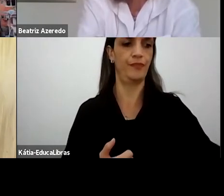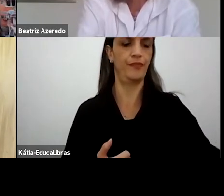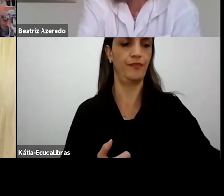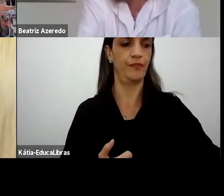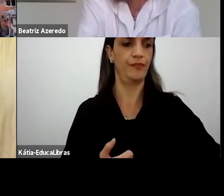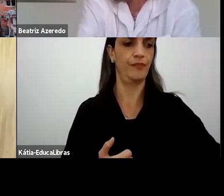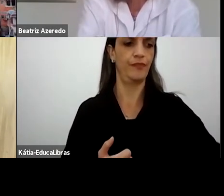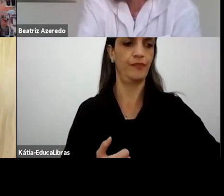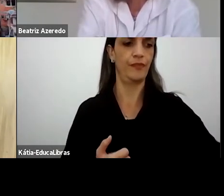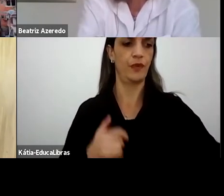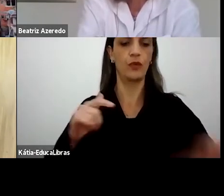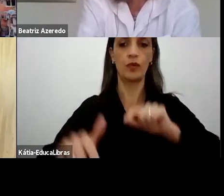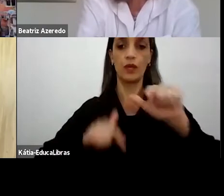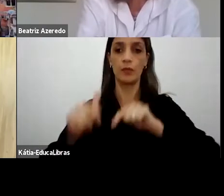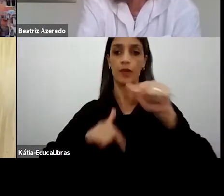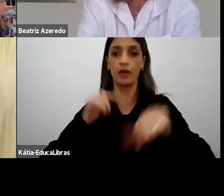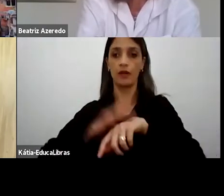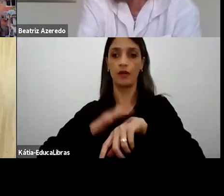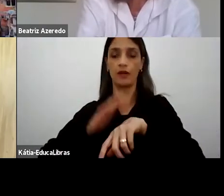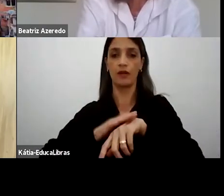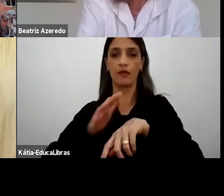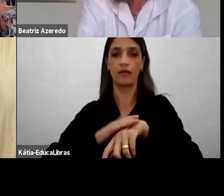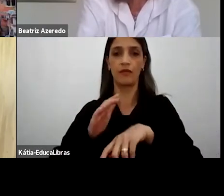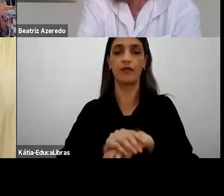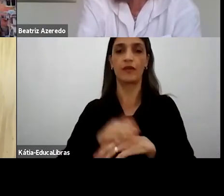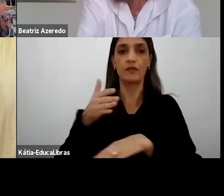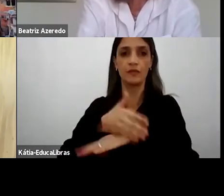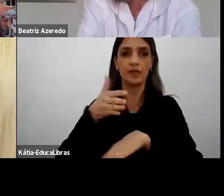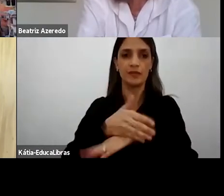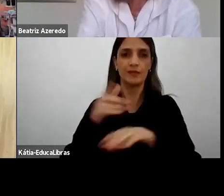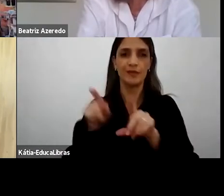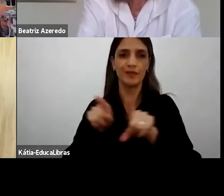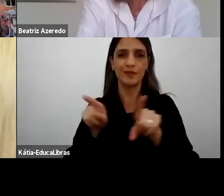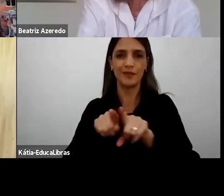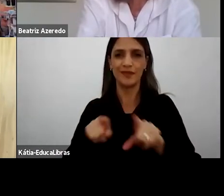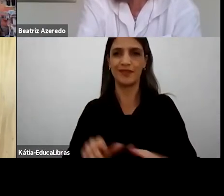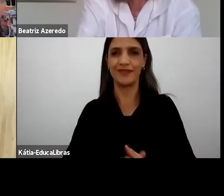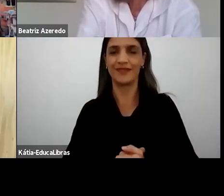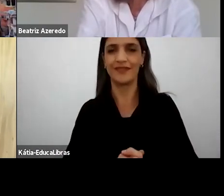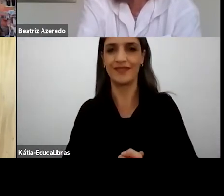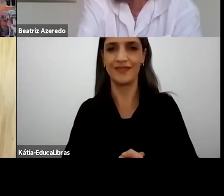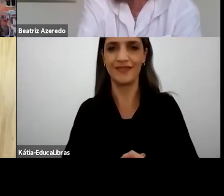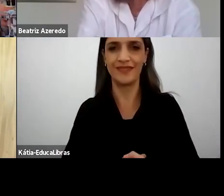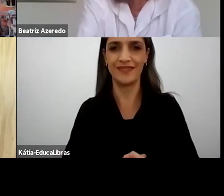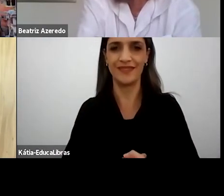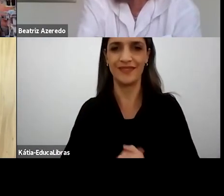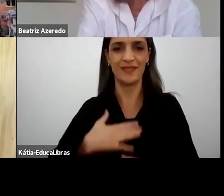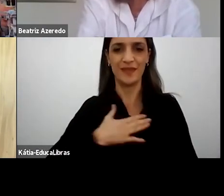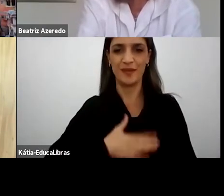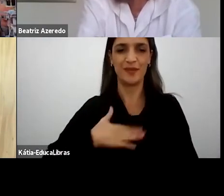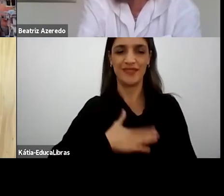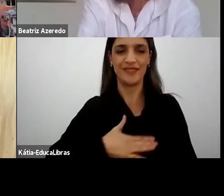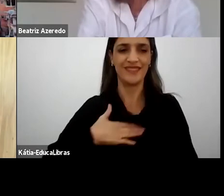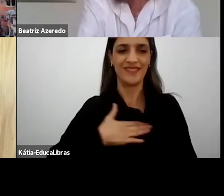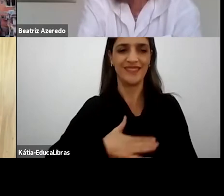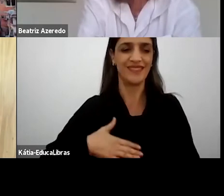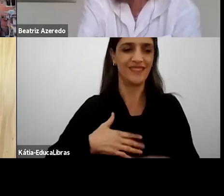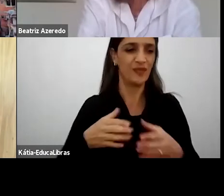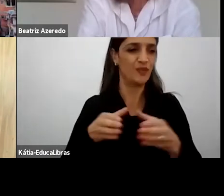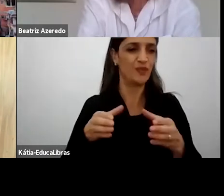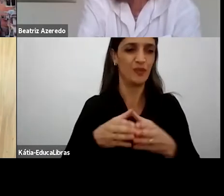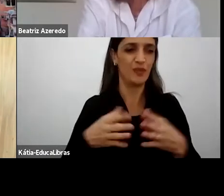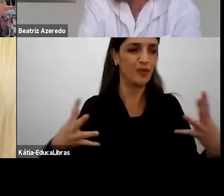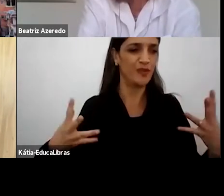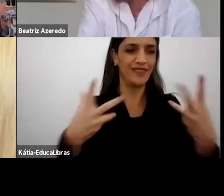um trabalho feito por todos nós, né? Você participou também. É um prazer, é um grupo fantástico. É um